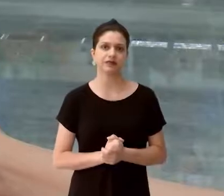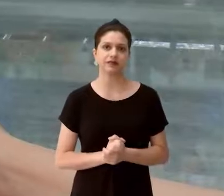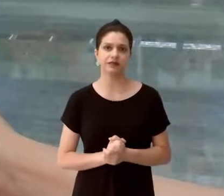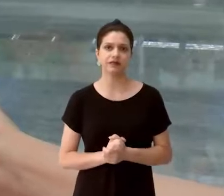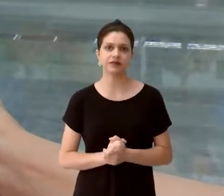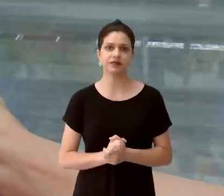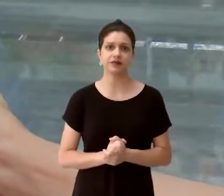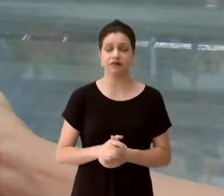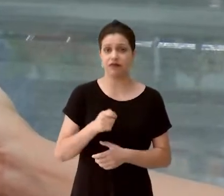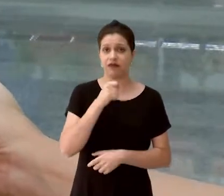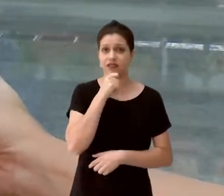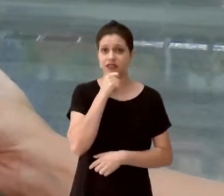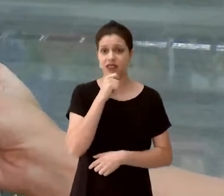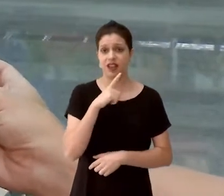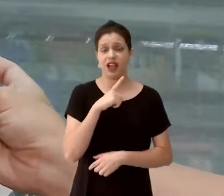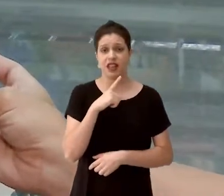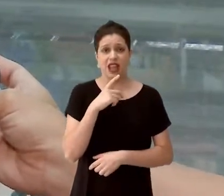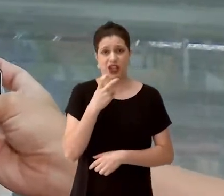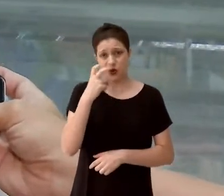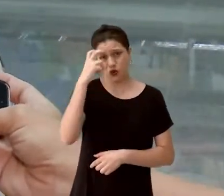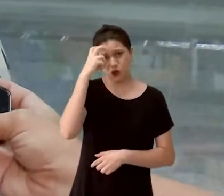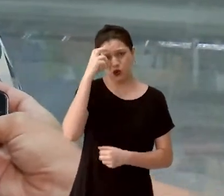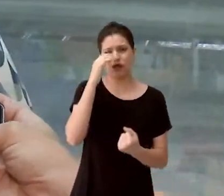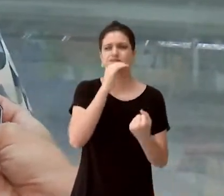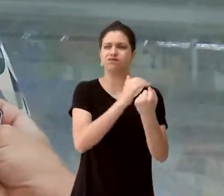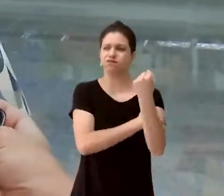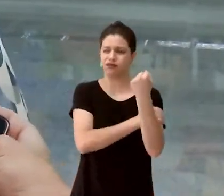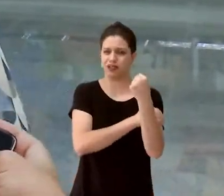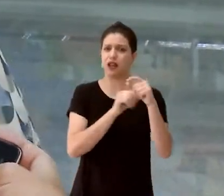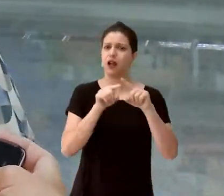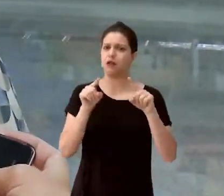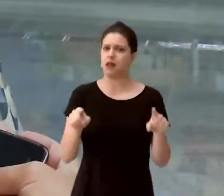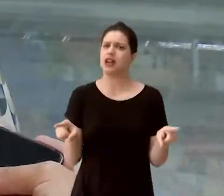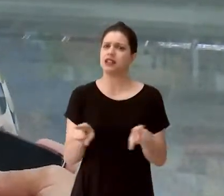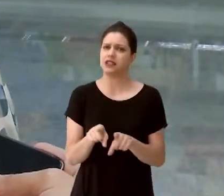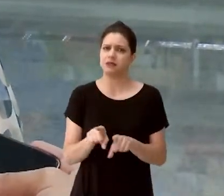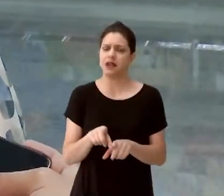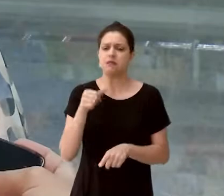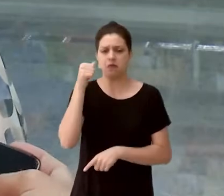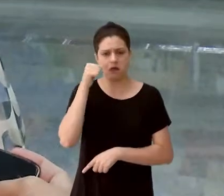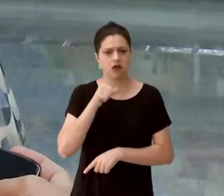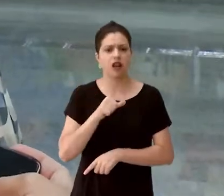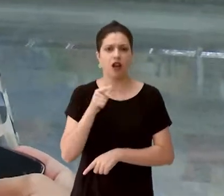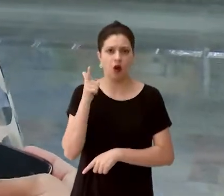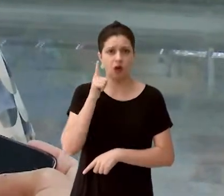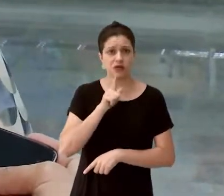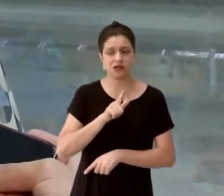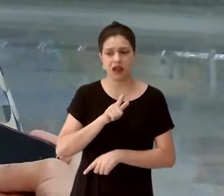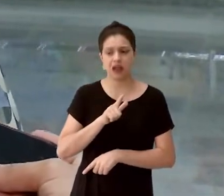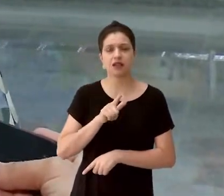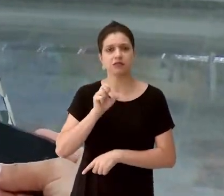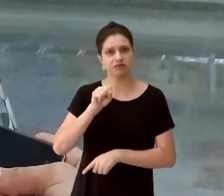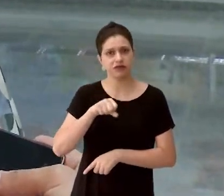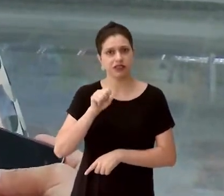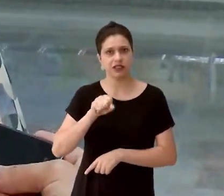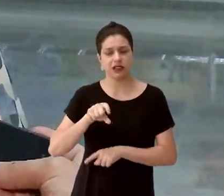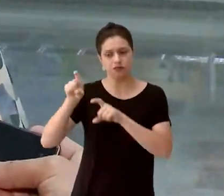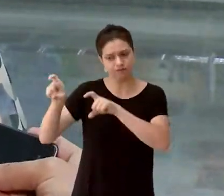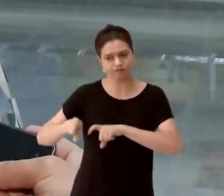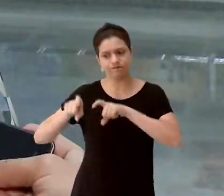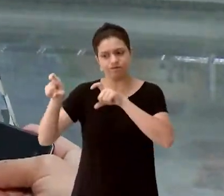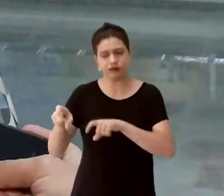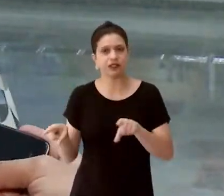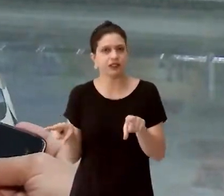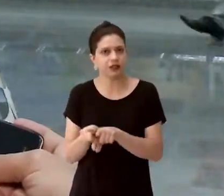campo que a gente ainda tem historicamente uma cultura machista, né? Mas ela também está conquistando